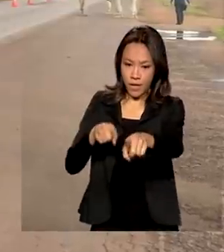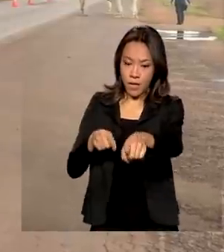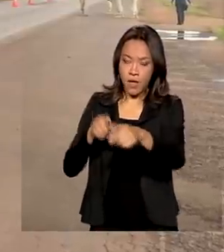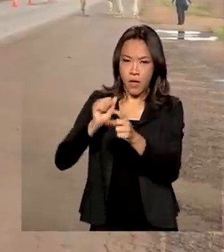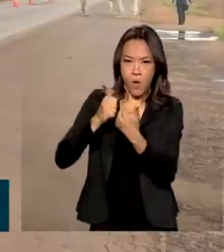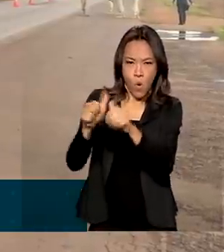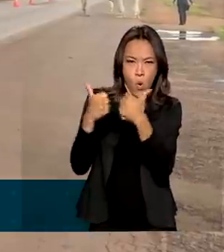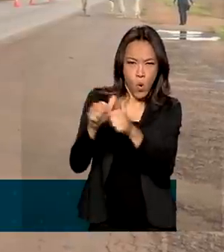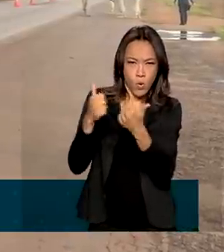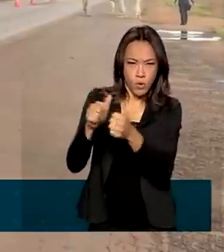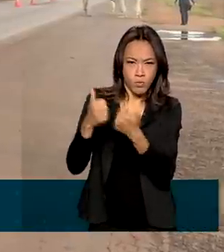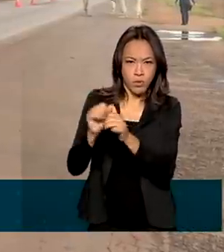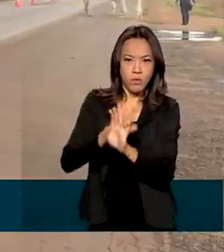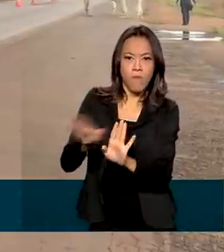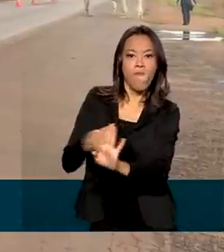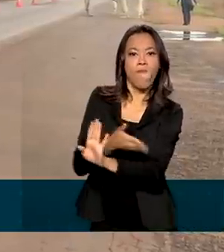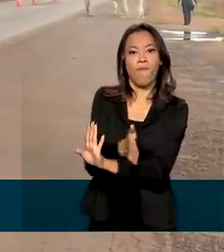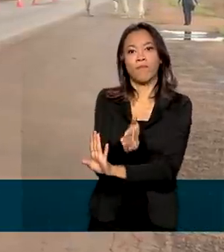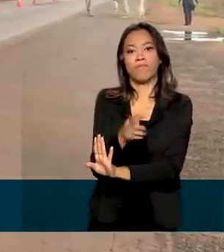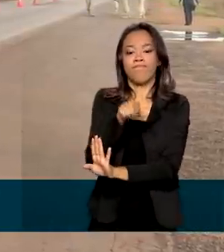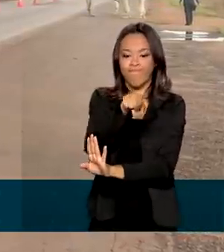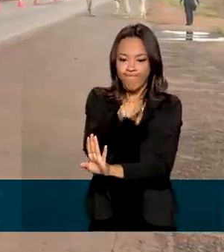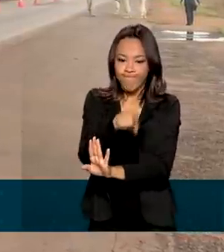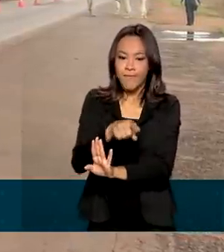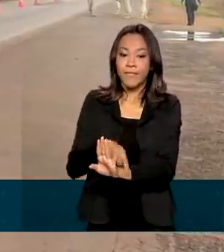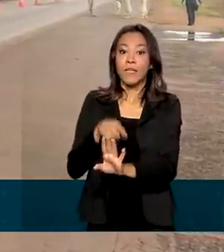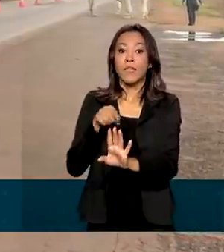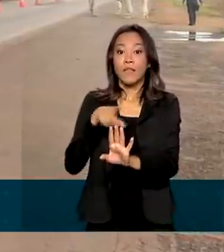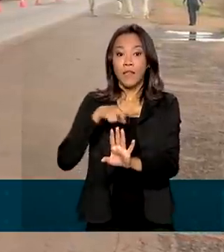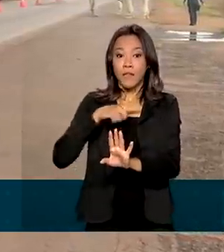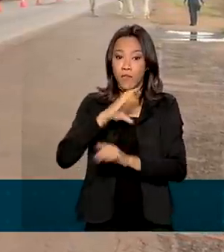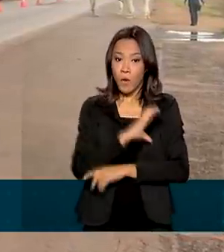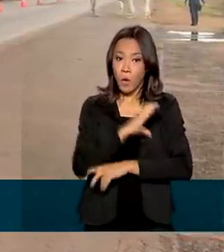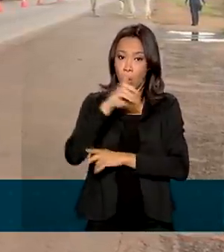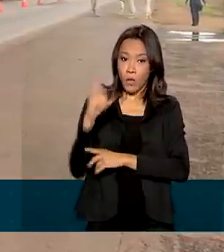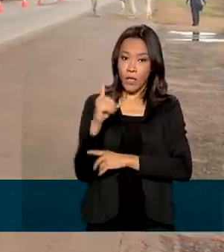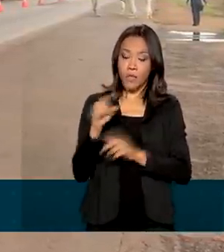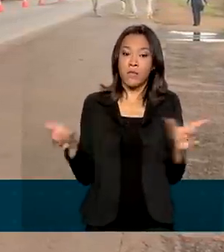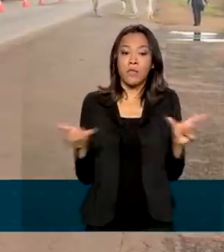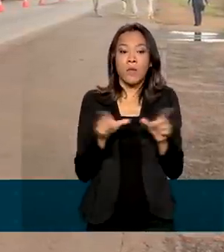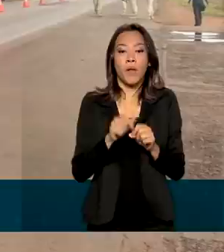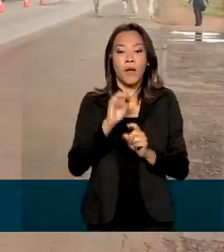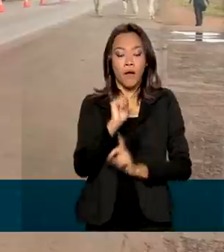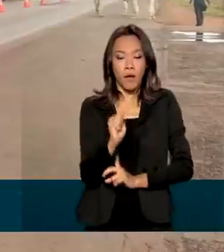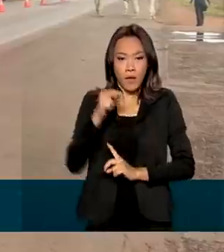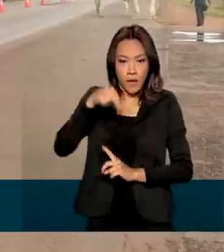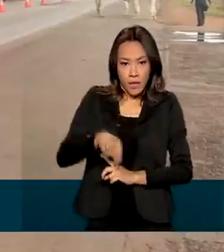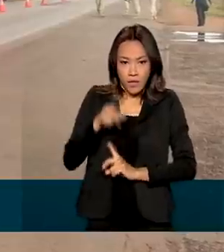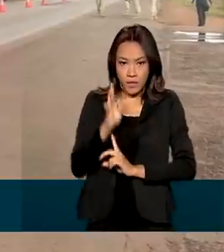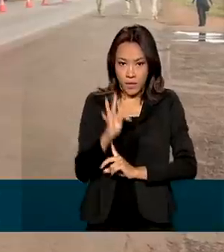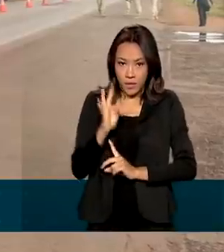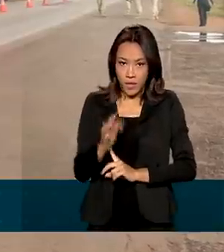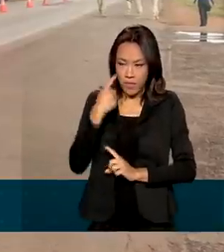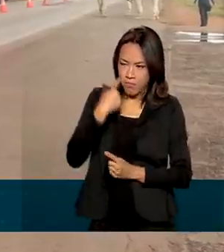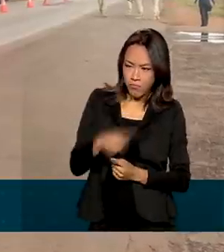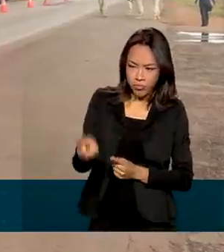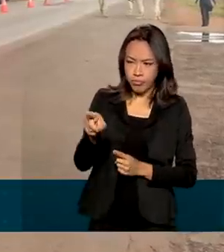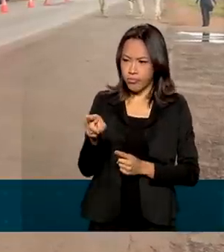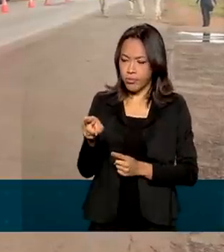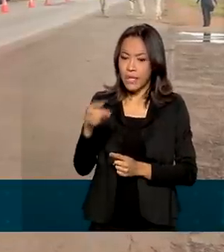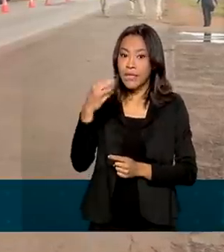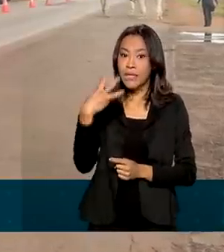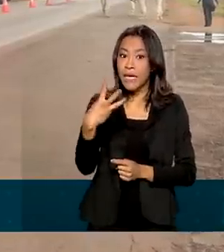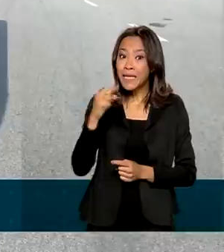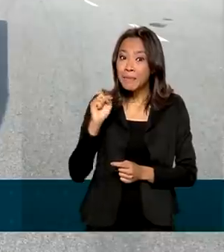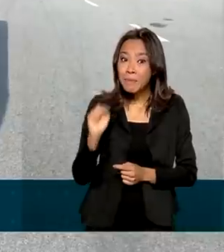6 milhões de reais em autuações. Coordenada pela Agência Nacional de Transportes Terrestres, a ação abordou cerca de 3